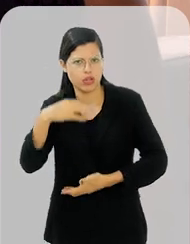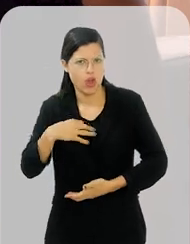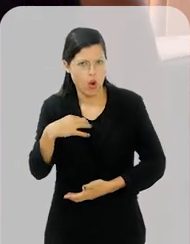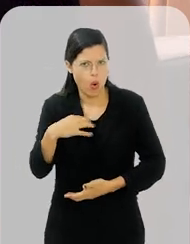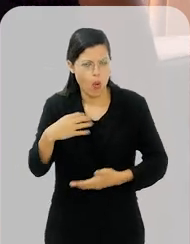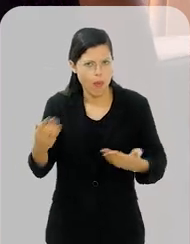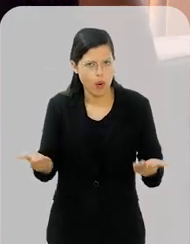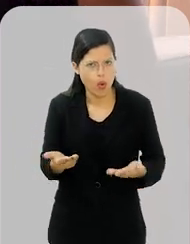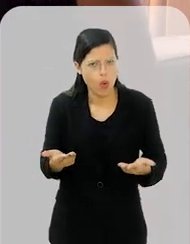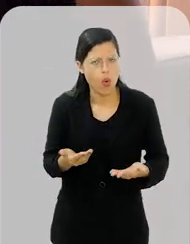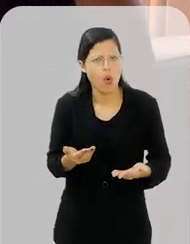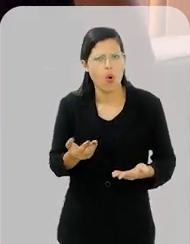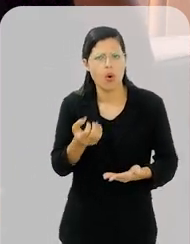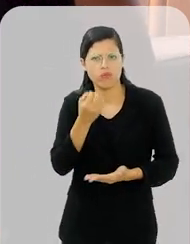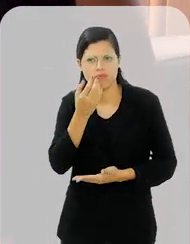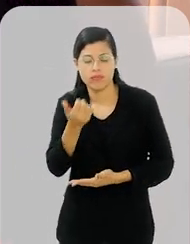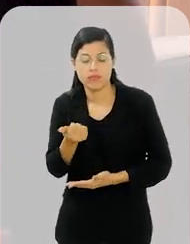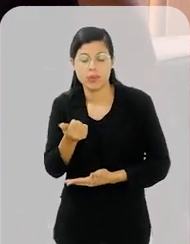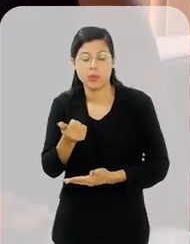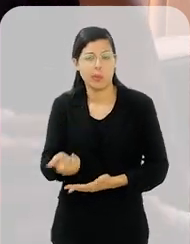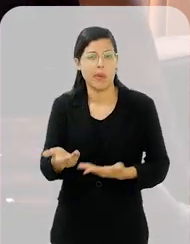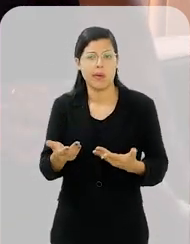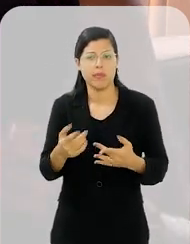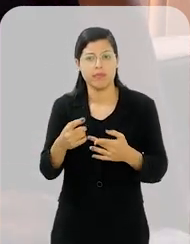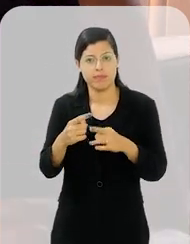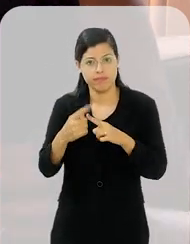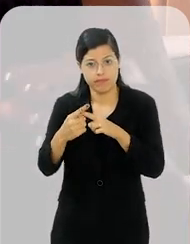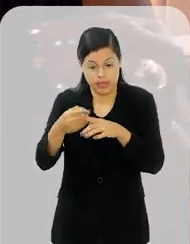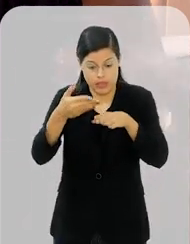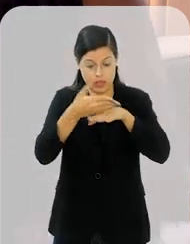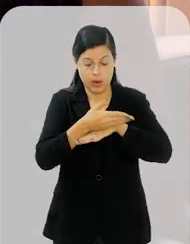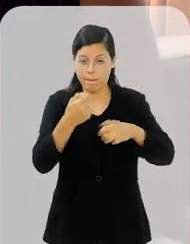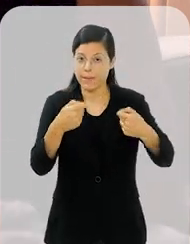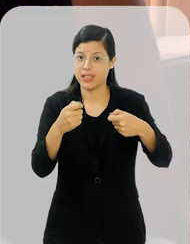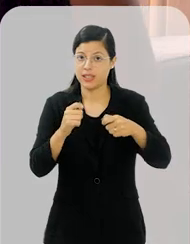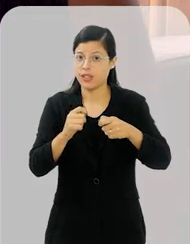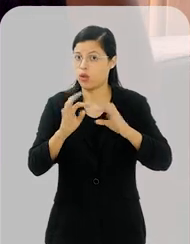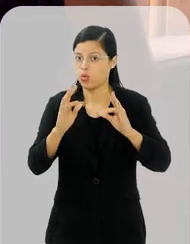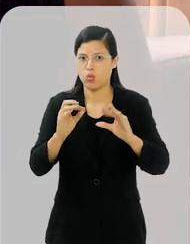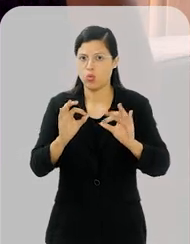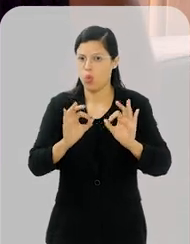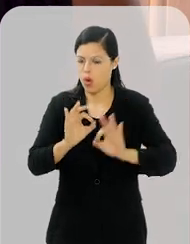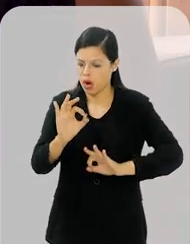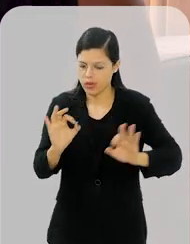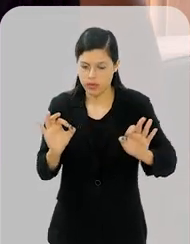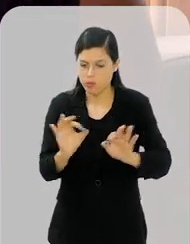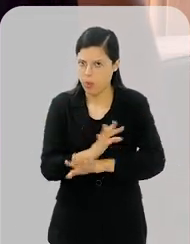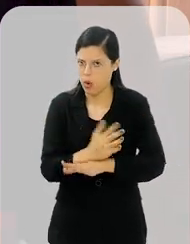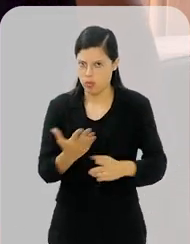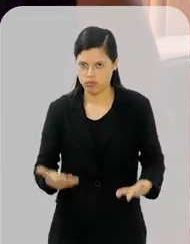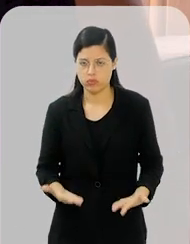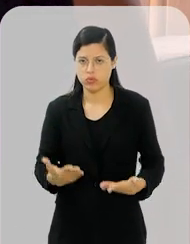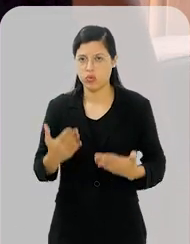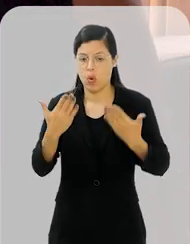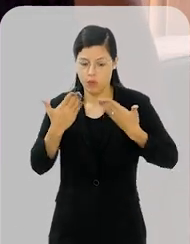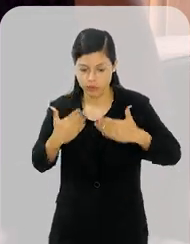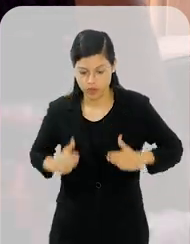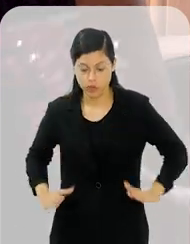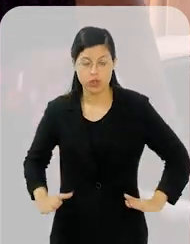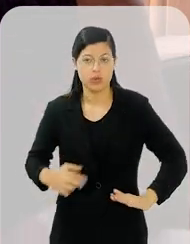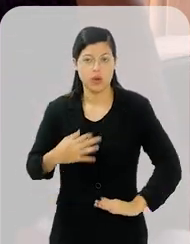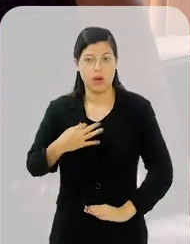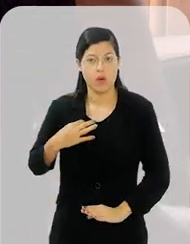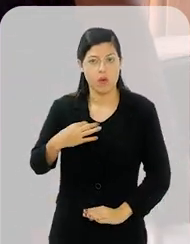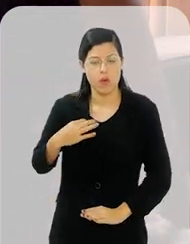vestir agora, está tudo bem sua roupa? Já conferi. Porque quando elas chegam, tem que estar já tudo pronto. Eu costumo fazer isso, tudo pronto.